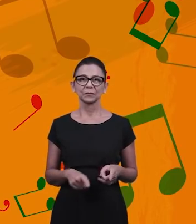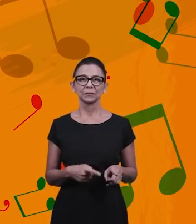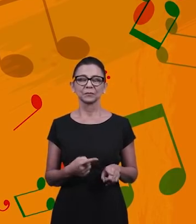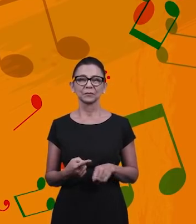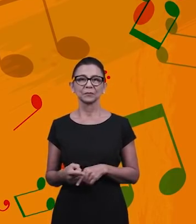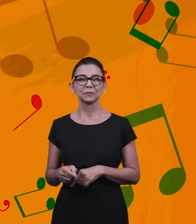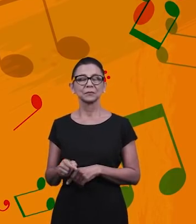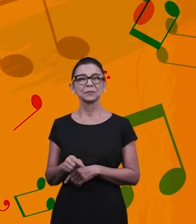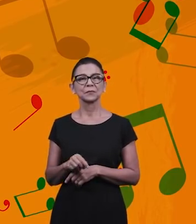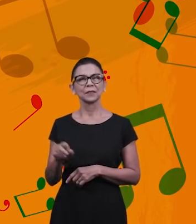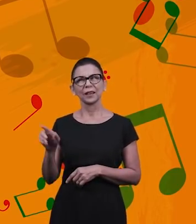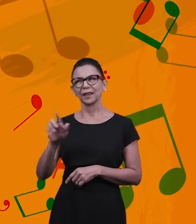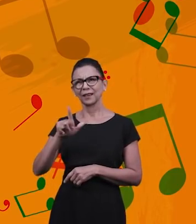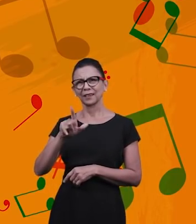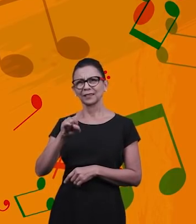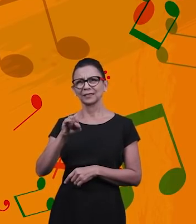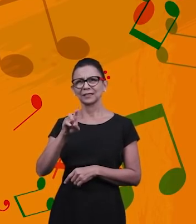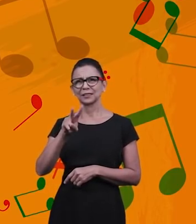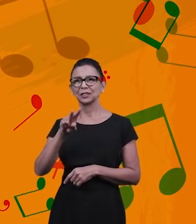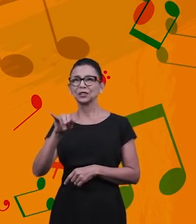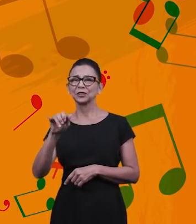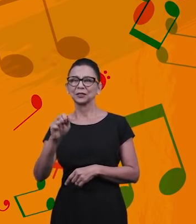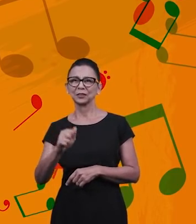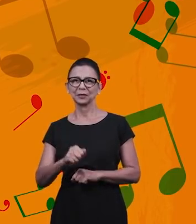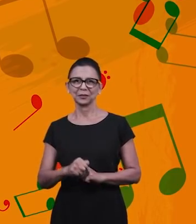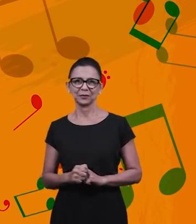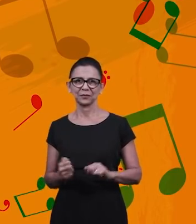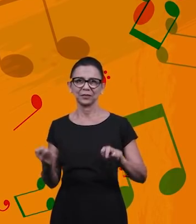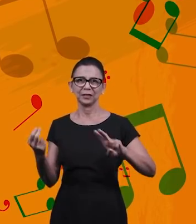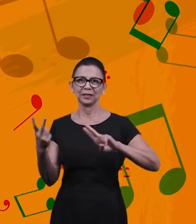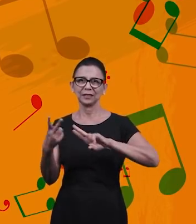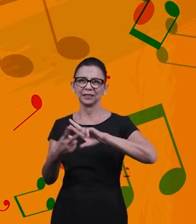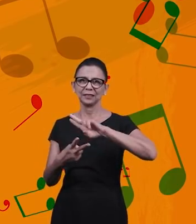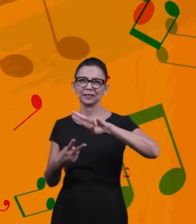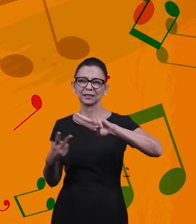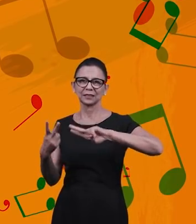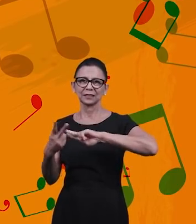Lívia tem 10 anos, de Viana, Espírito Santo.